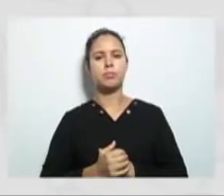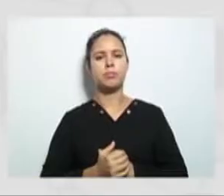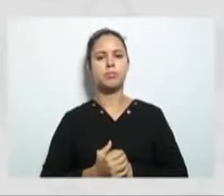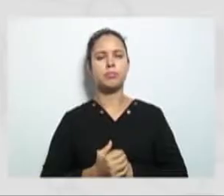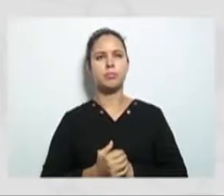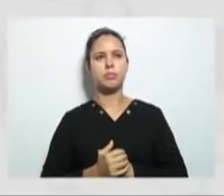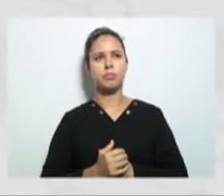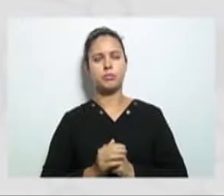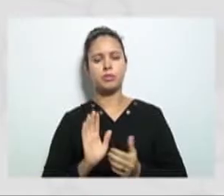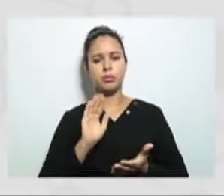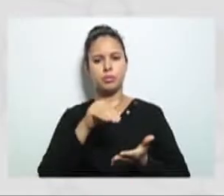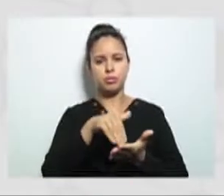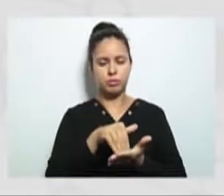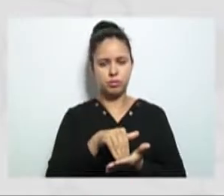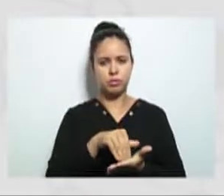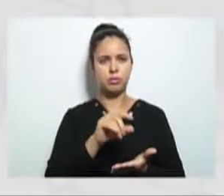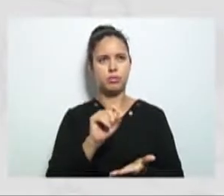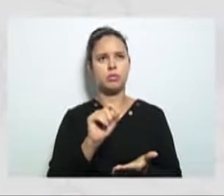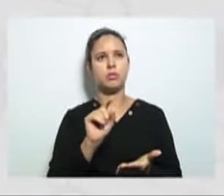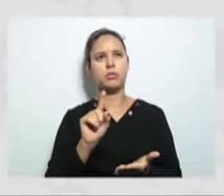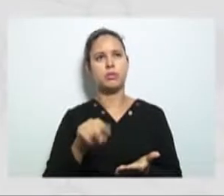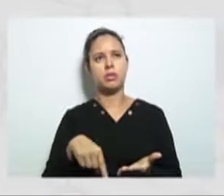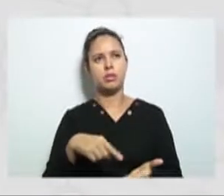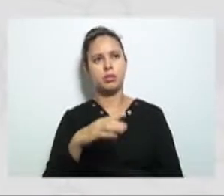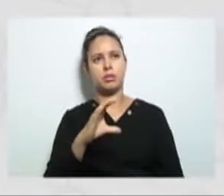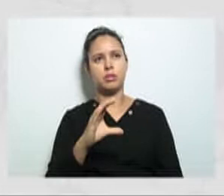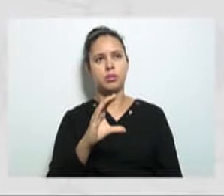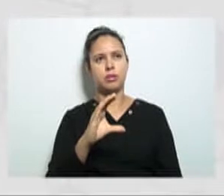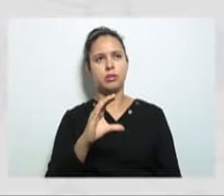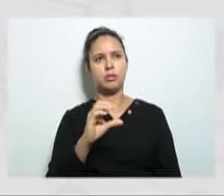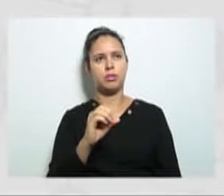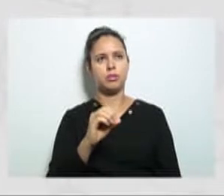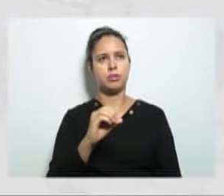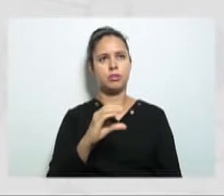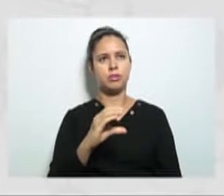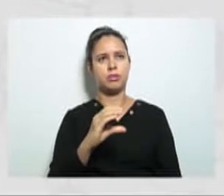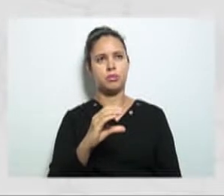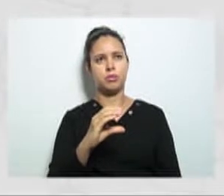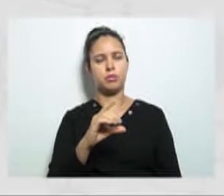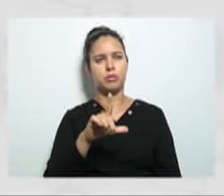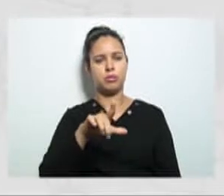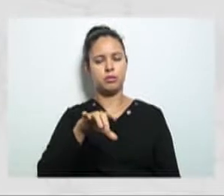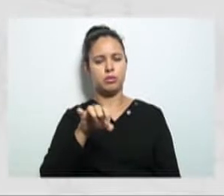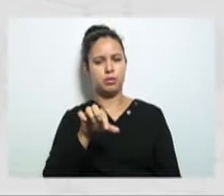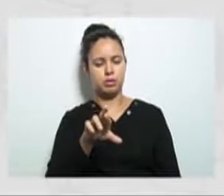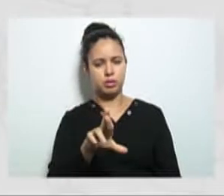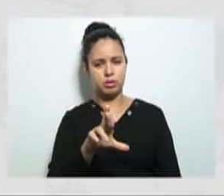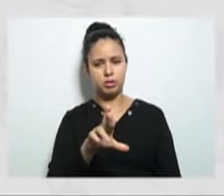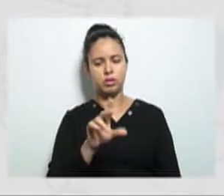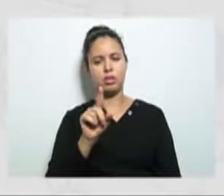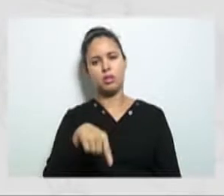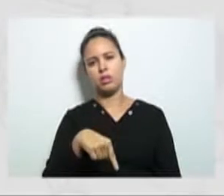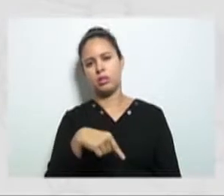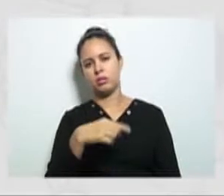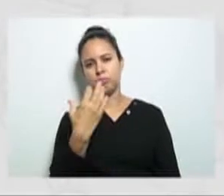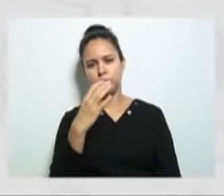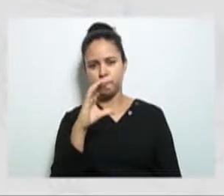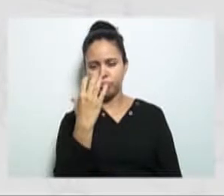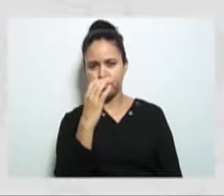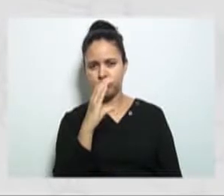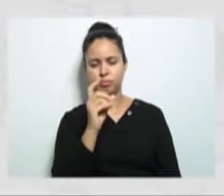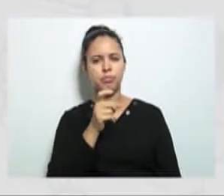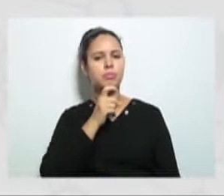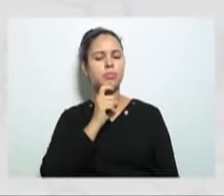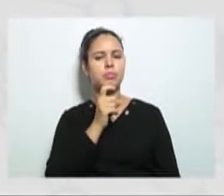ó, o último componente é o cooler, tá? Que é o responsável, um ventiladorzinho, ventoinhazinha, né? Responsável pelo resfriamento desse